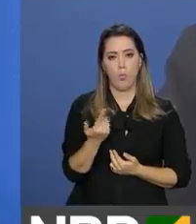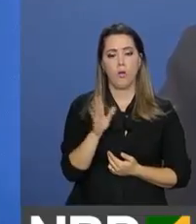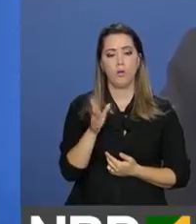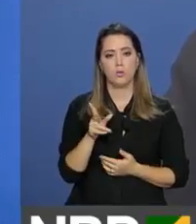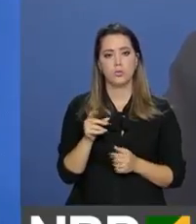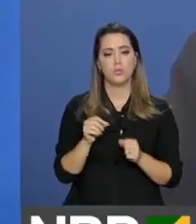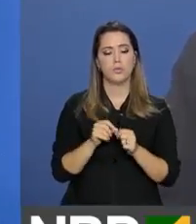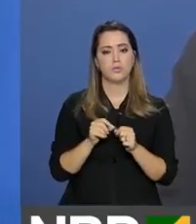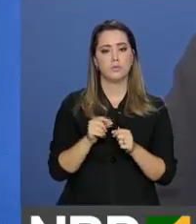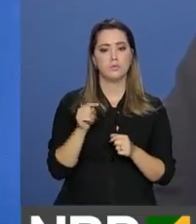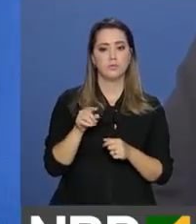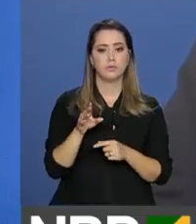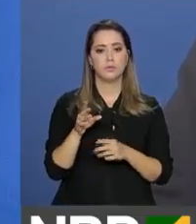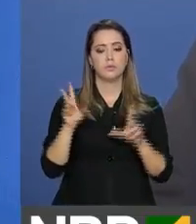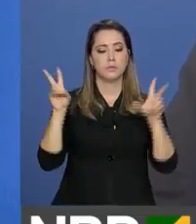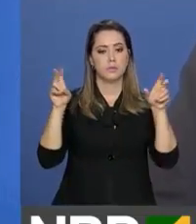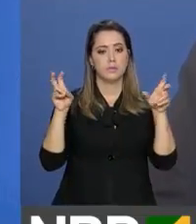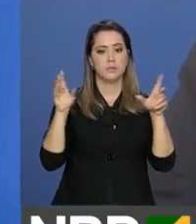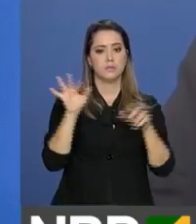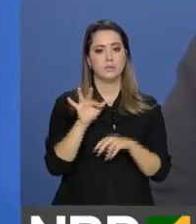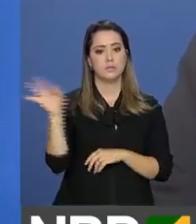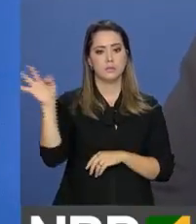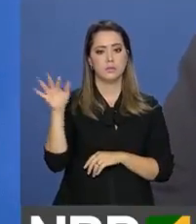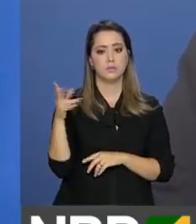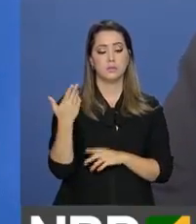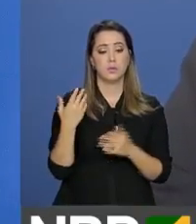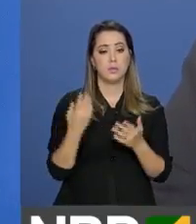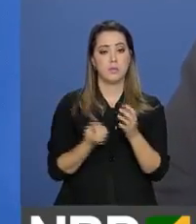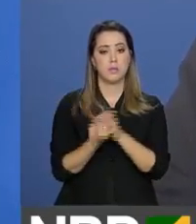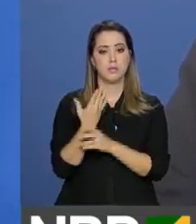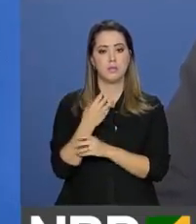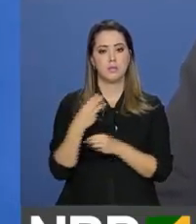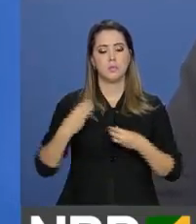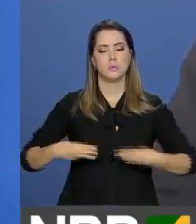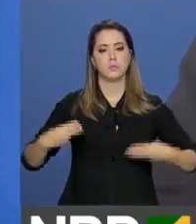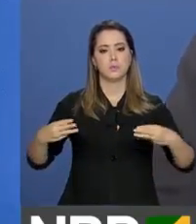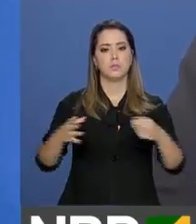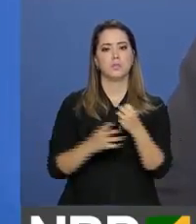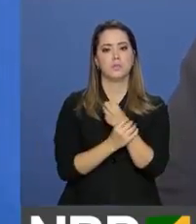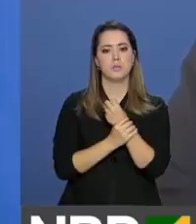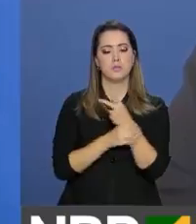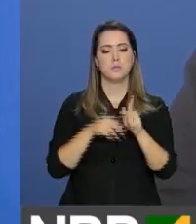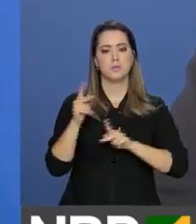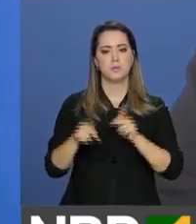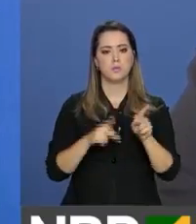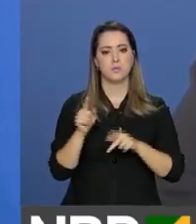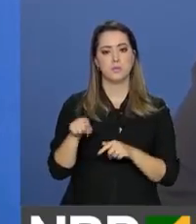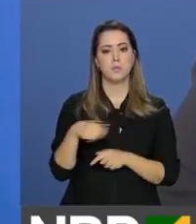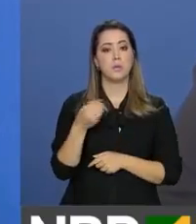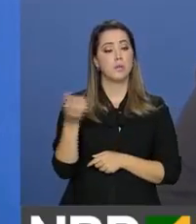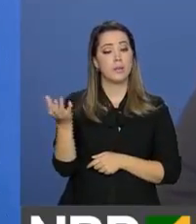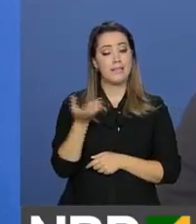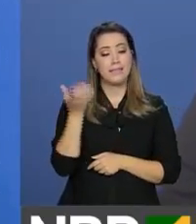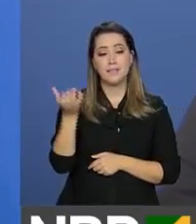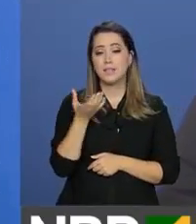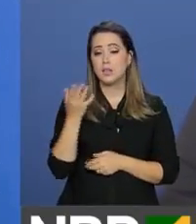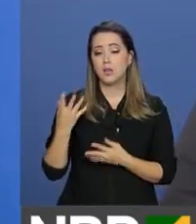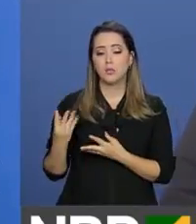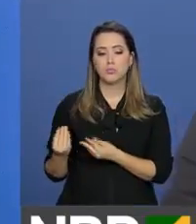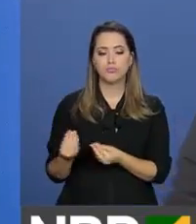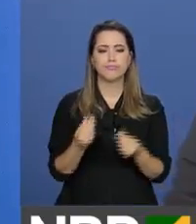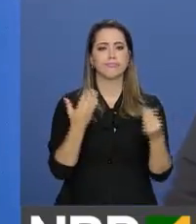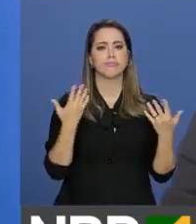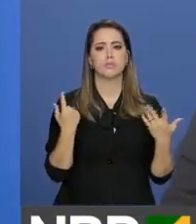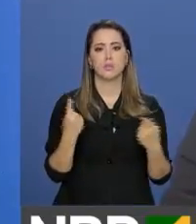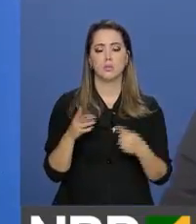matéria federativa, quando nós criamos, por exemplo, o Ministério da Segurança Pública. Isto era uma coisa muito desejada por